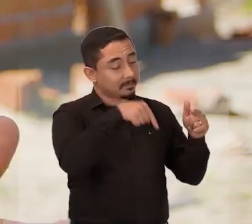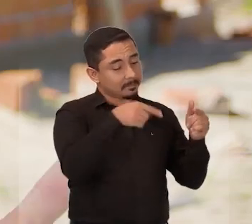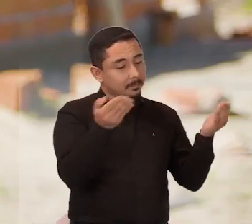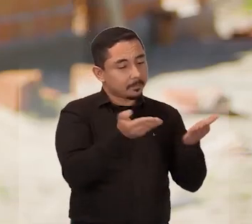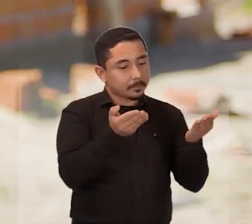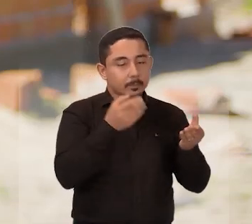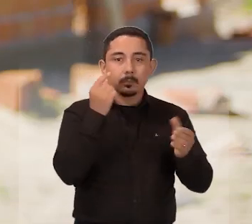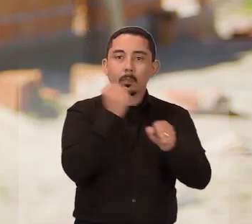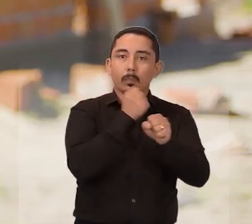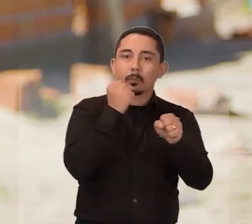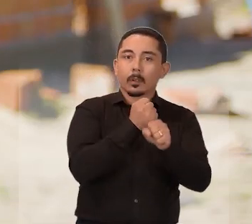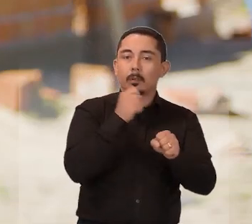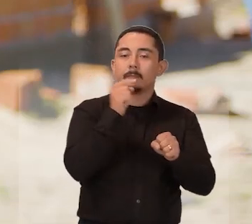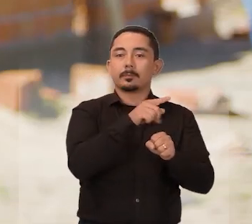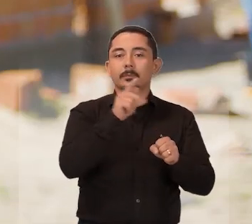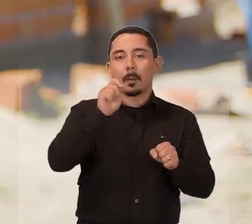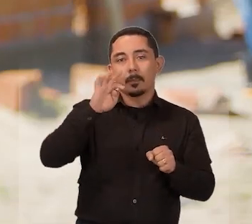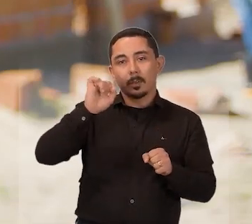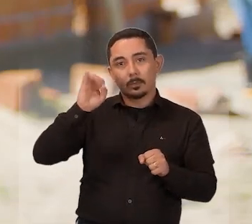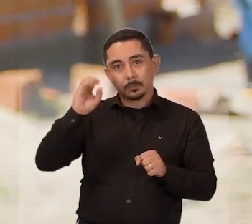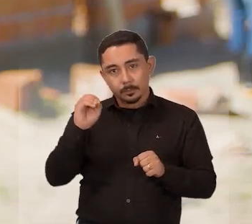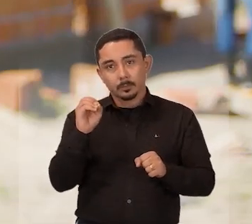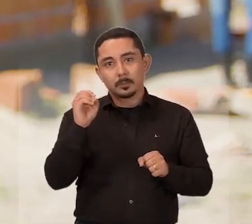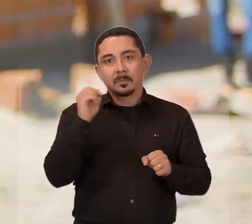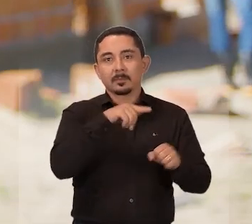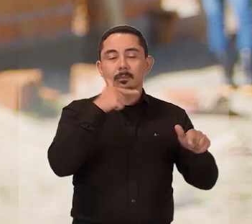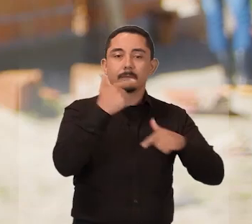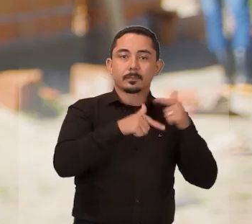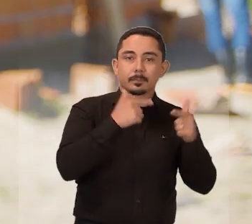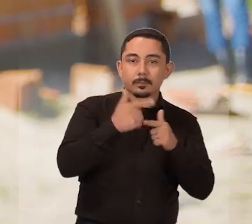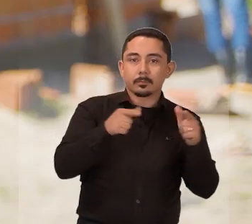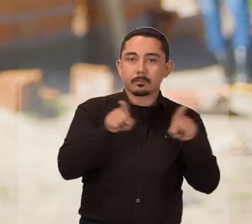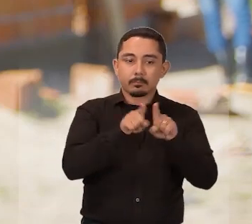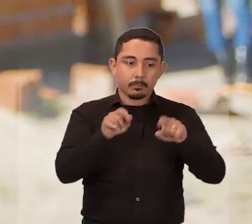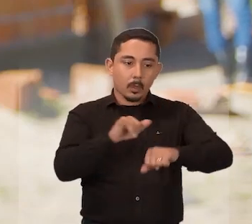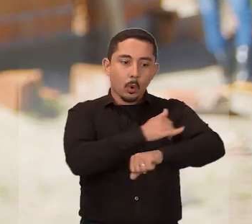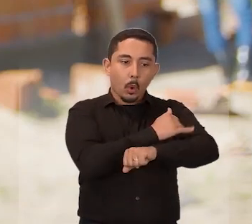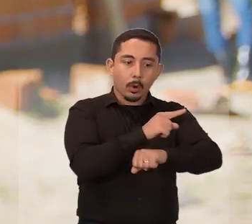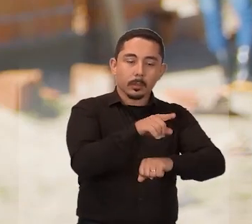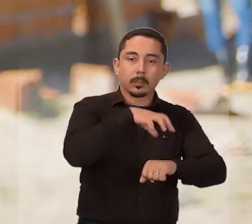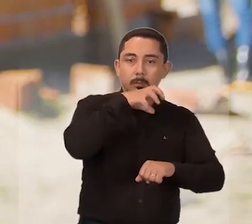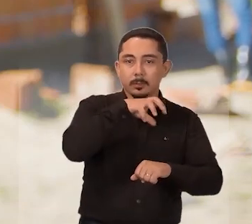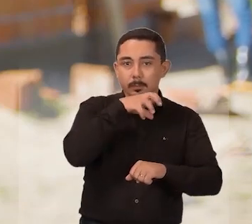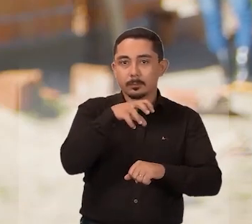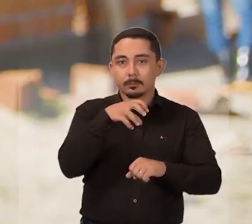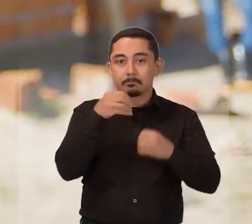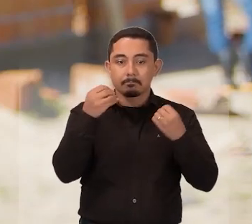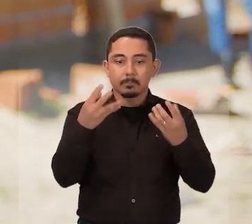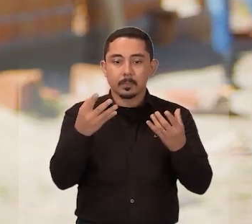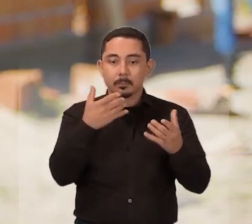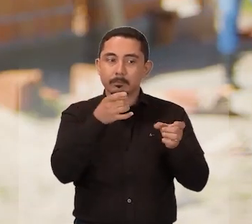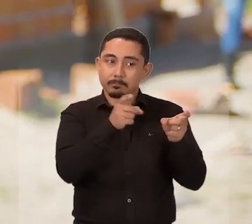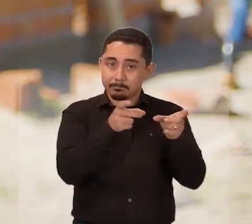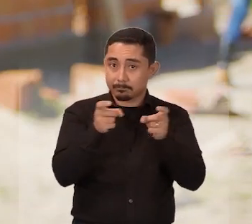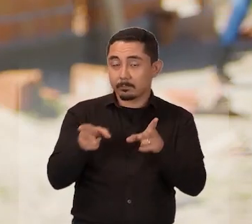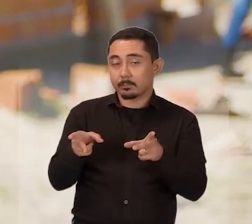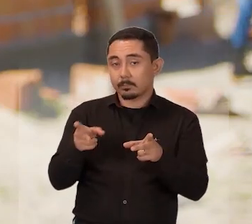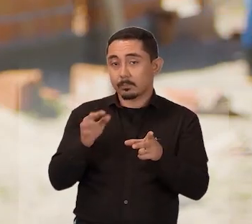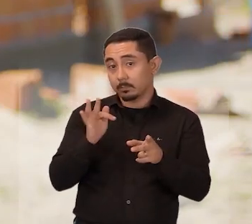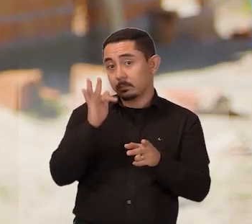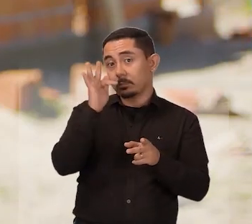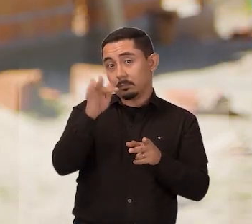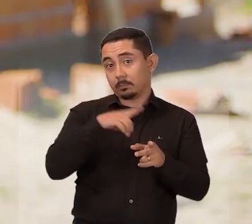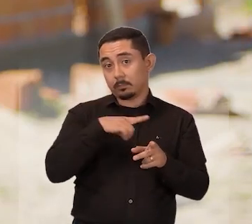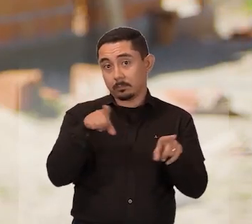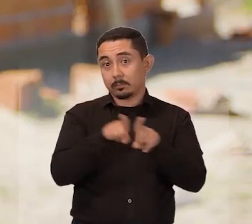está vendo aqui agora é a construção de um aprisco em que eles estarão trabalhando, engordando animais para